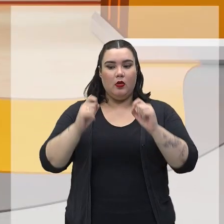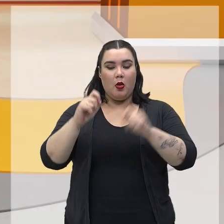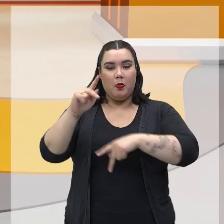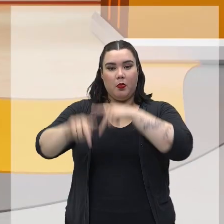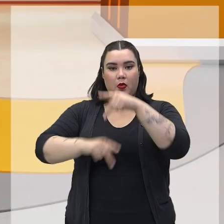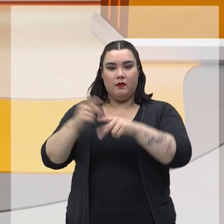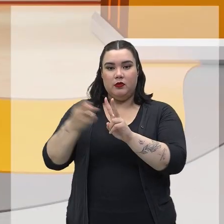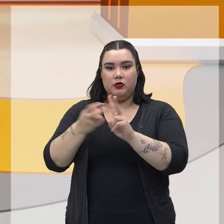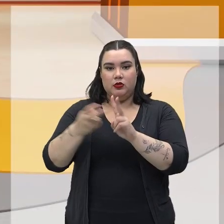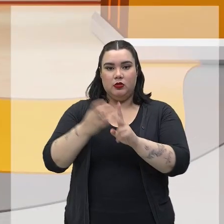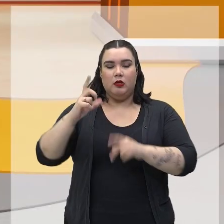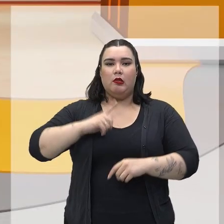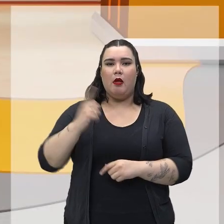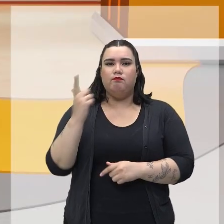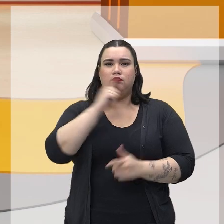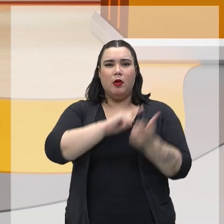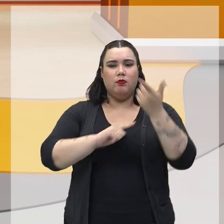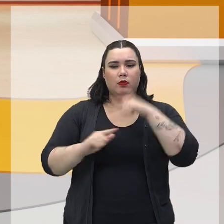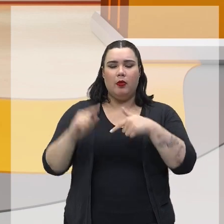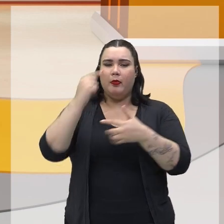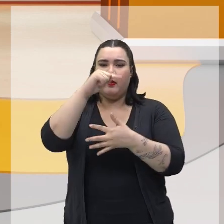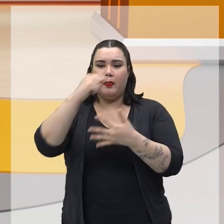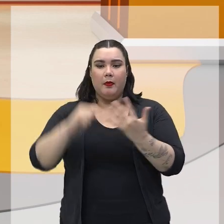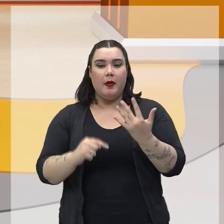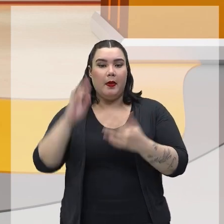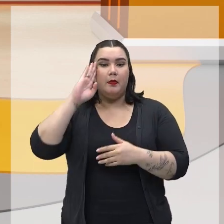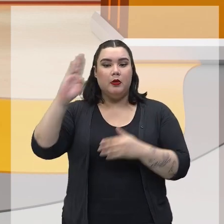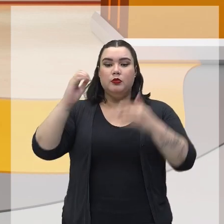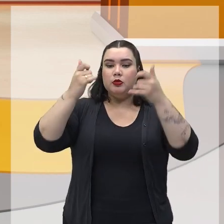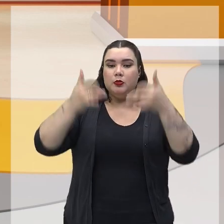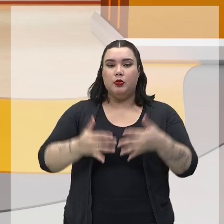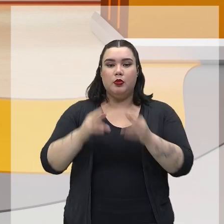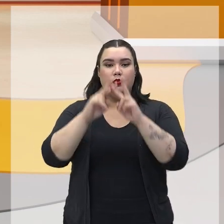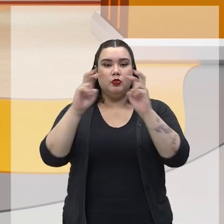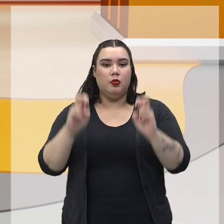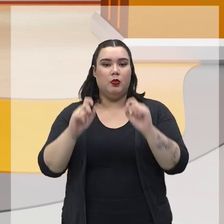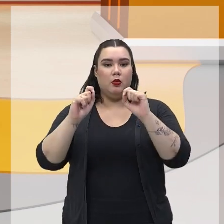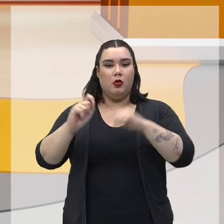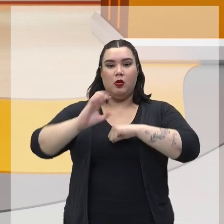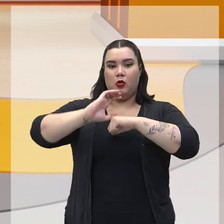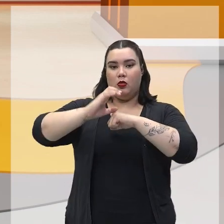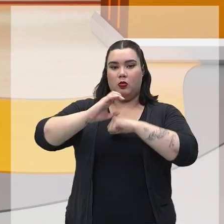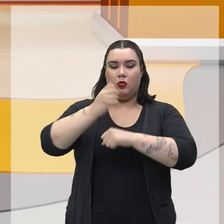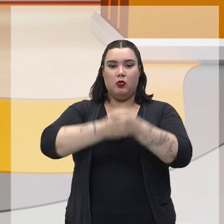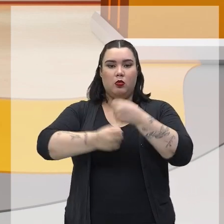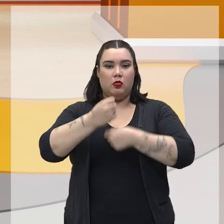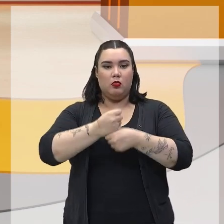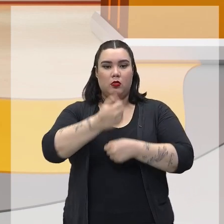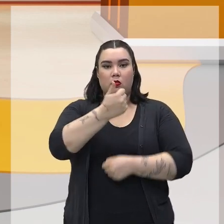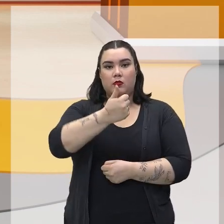povos indígenas, principalmente falando um pouquinho mais sobre a Constituição de